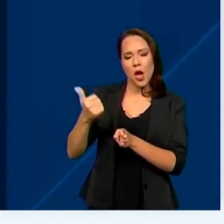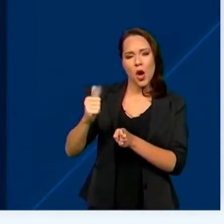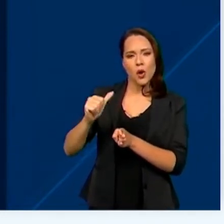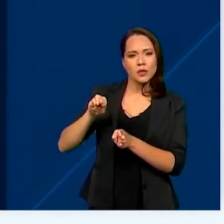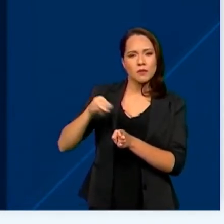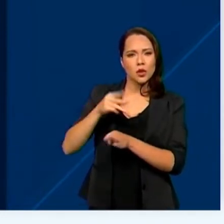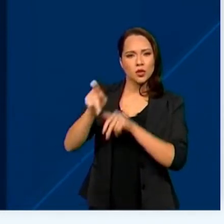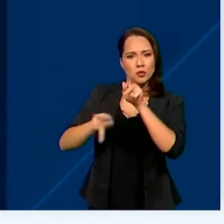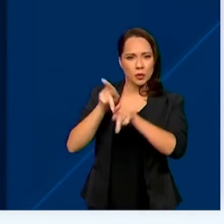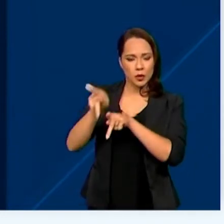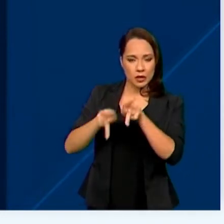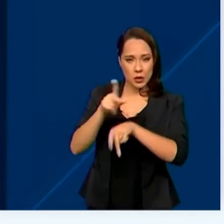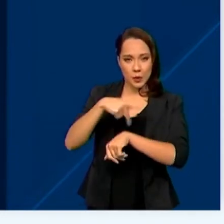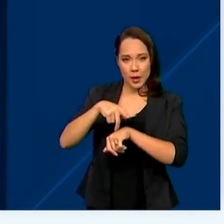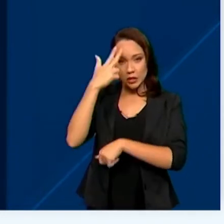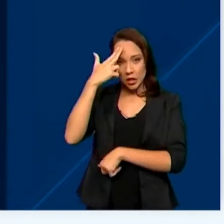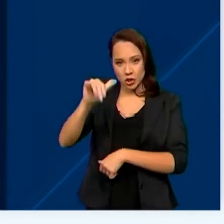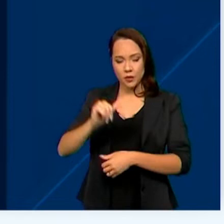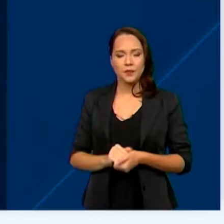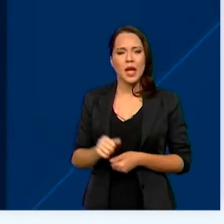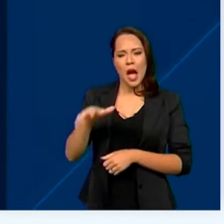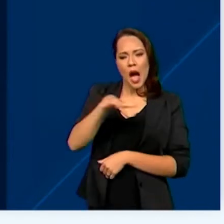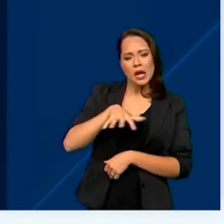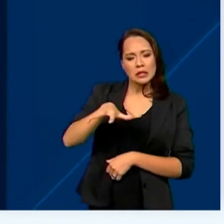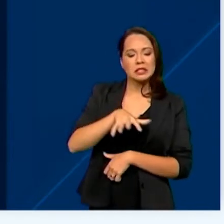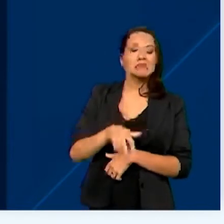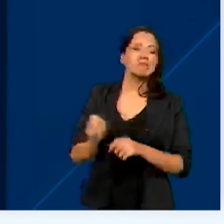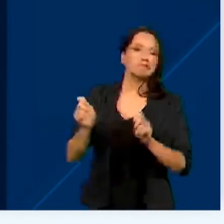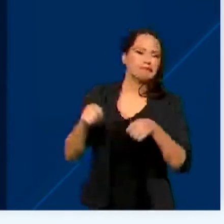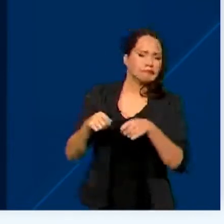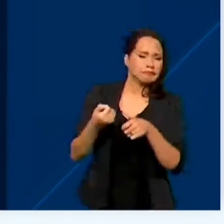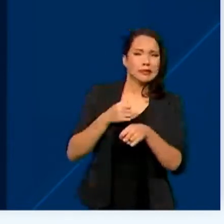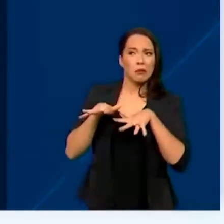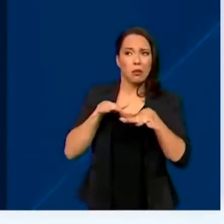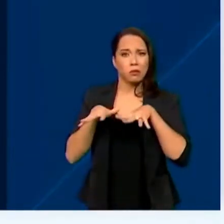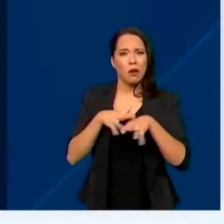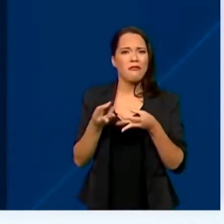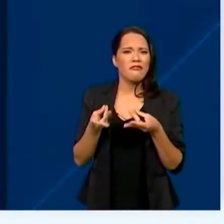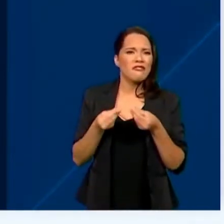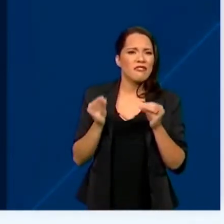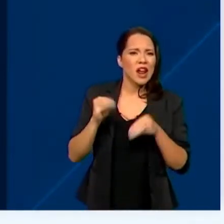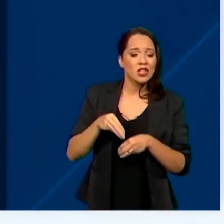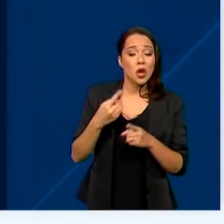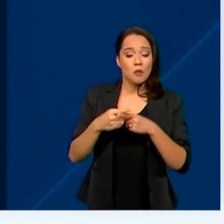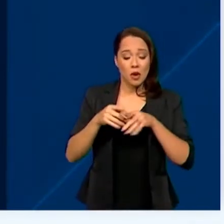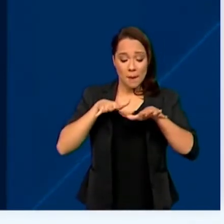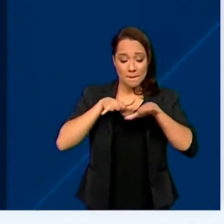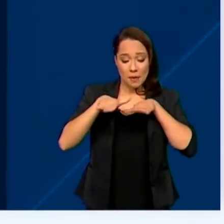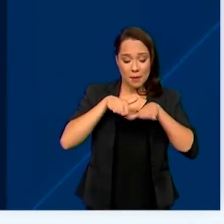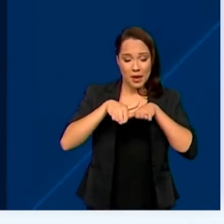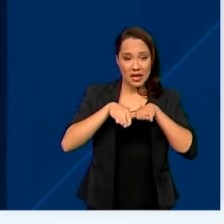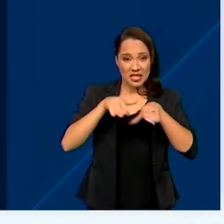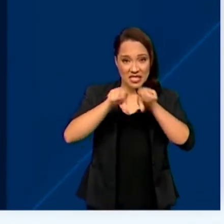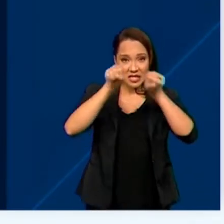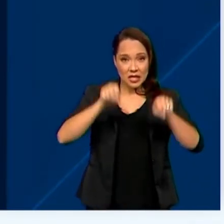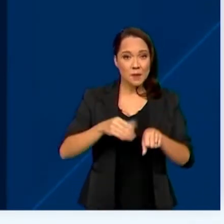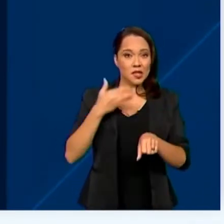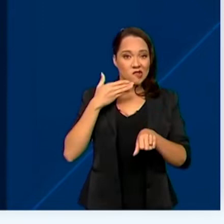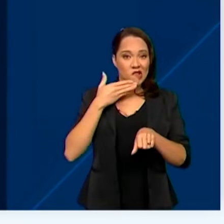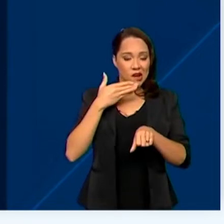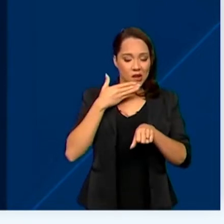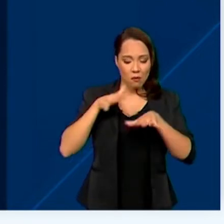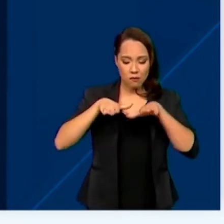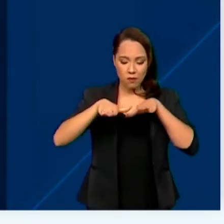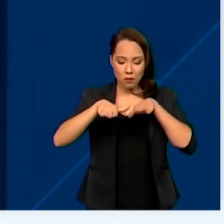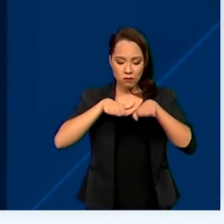de habitantes. A região é fortemente suscetível a tremores de terra porque fica em cima de um sistema de falhas